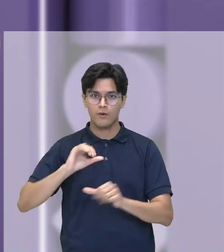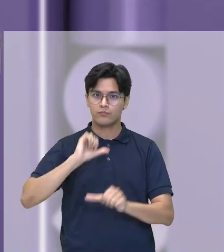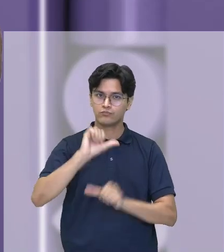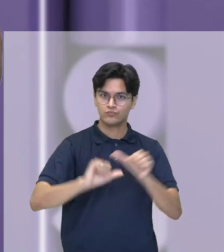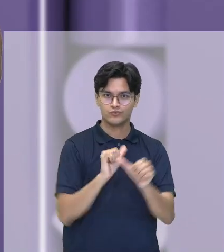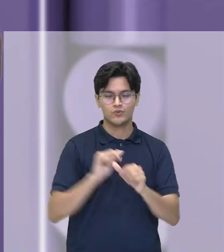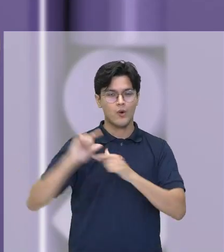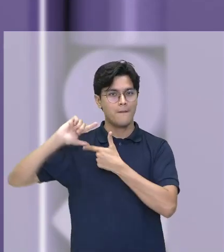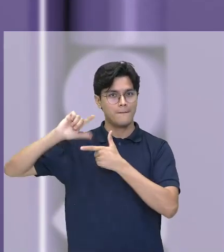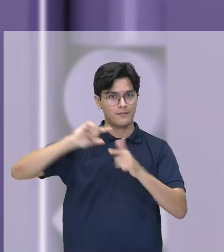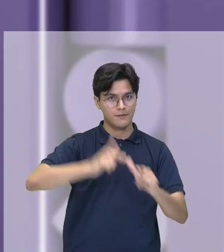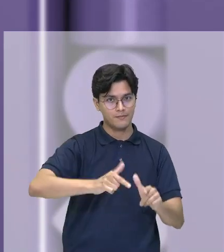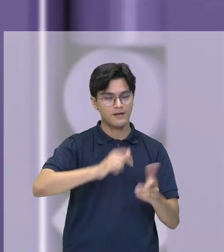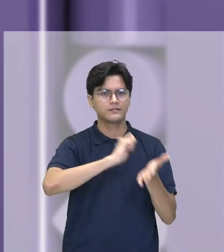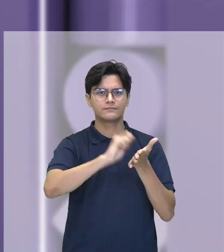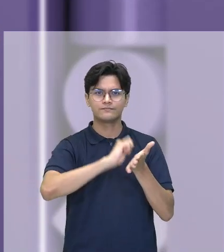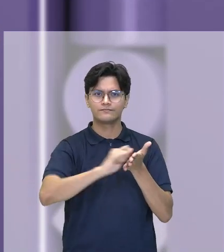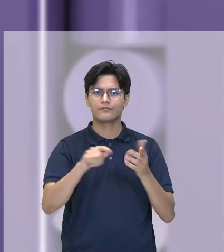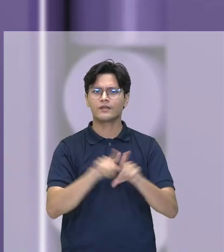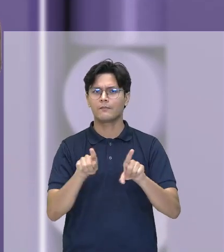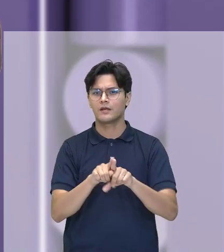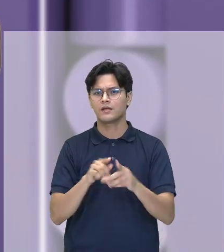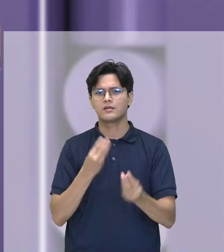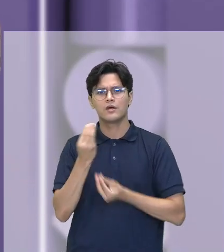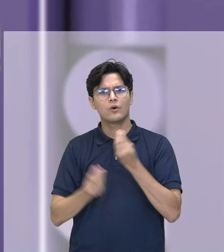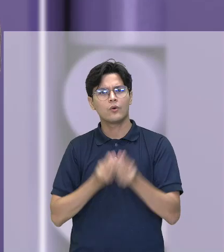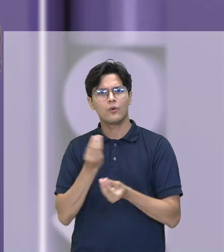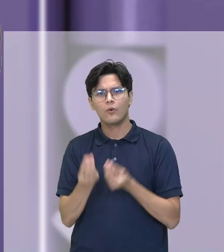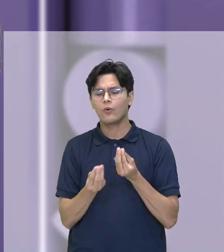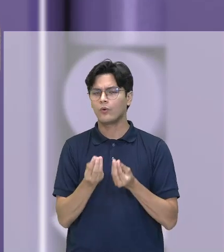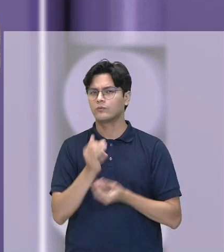que isso, de certa forma, pode ser